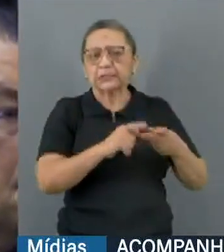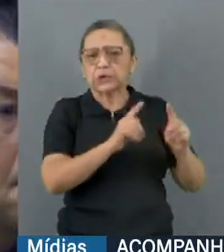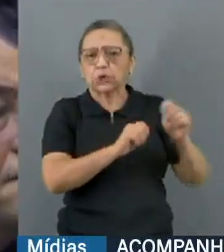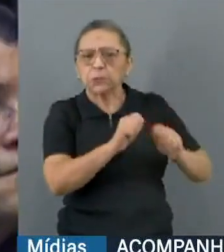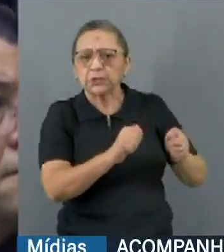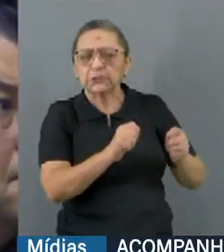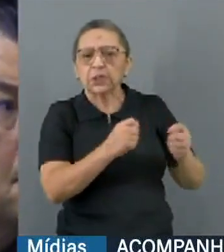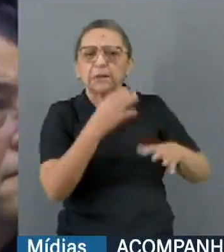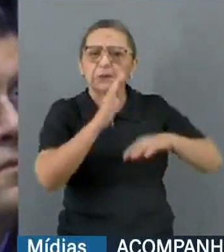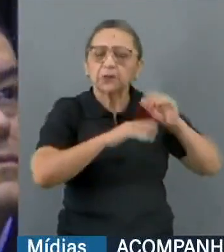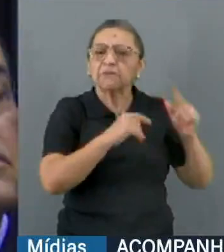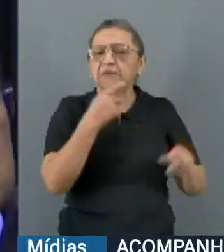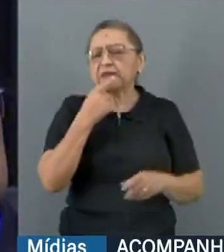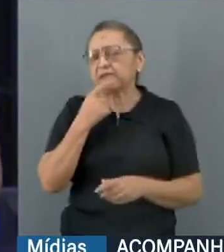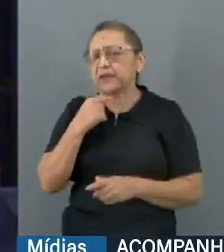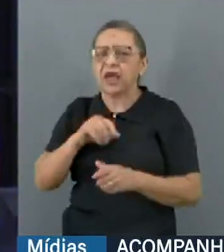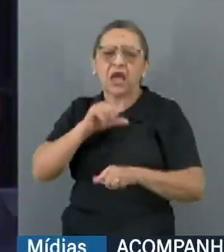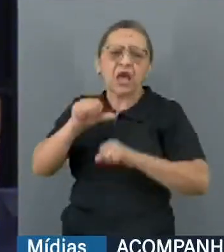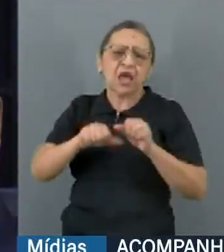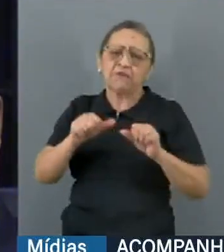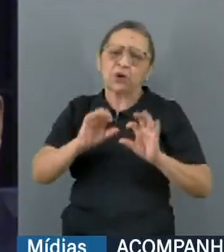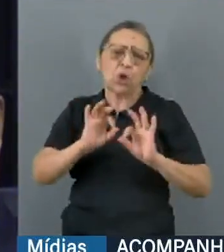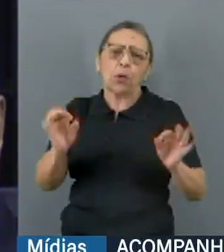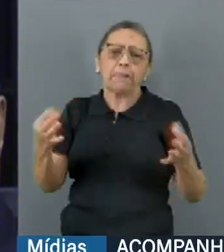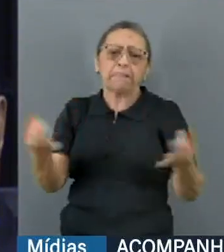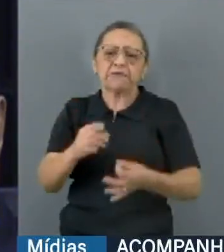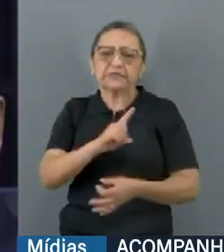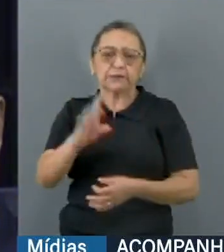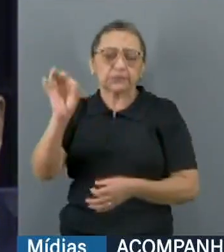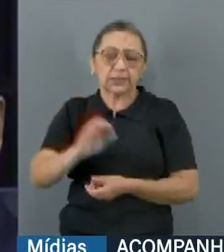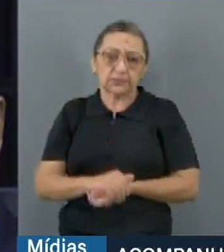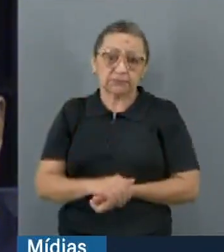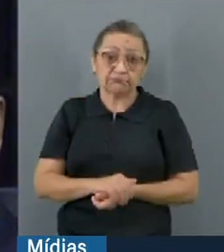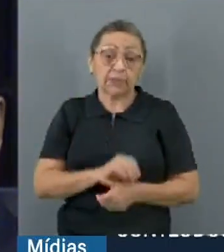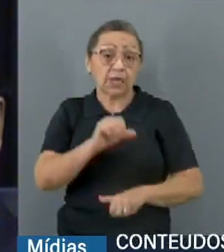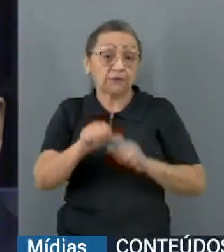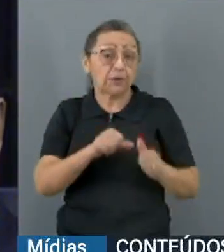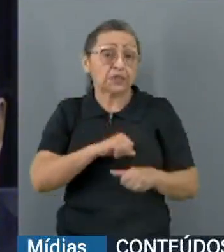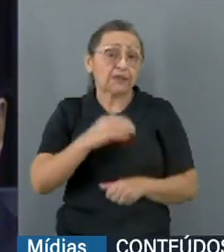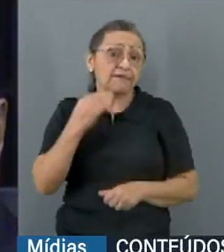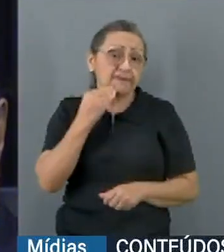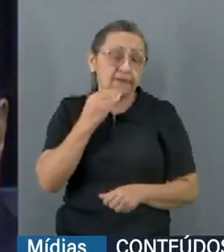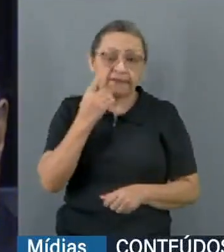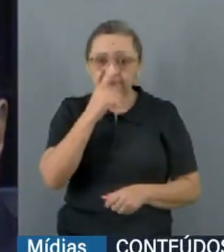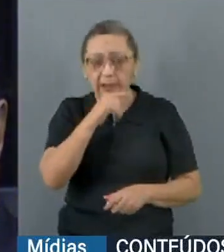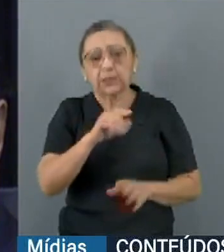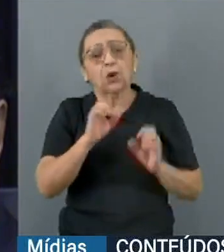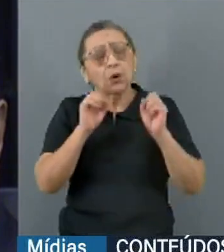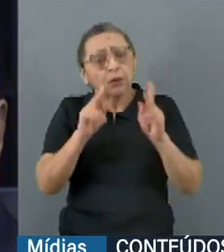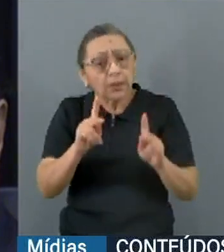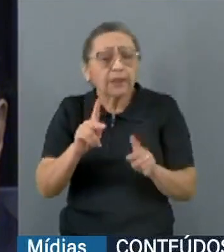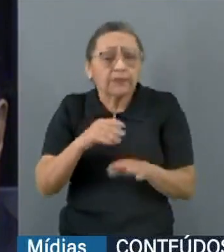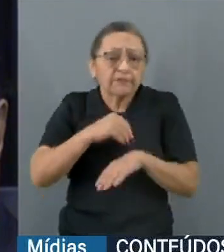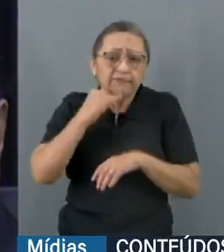dizendo: a reforma não é perfeita, a reforma tem imperfeições. Eu queria dizer que